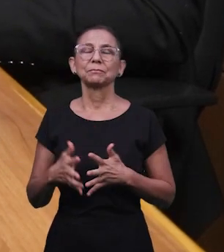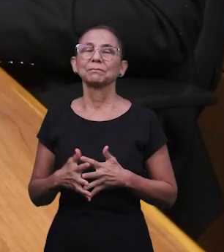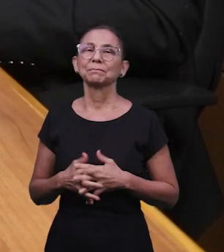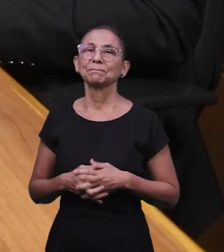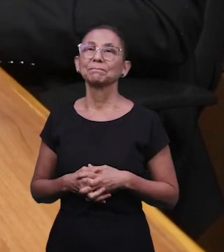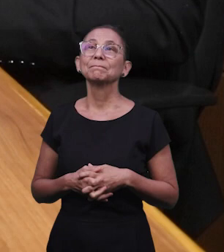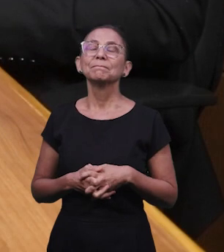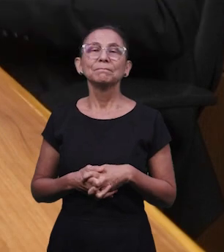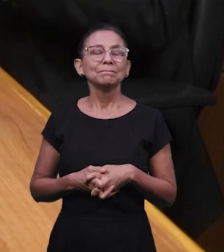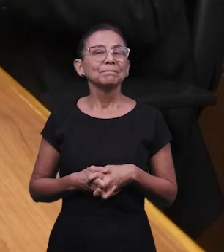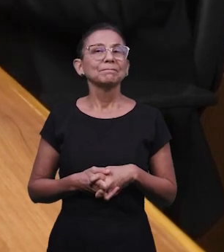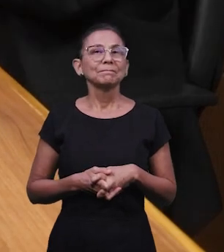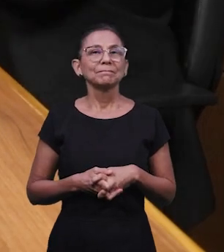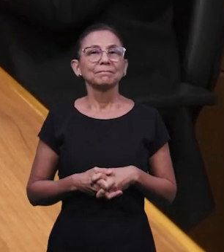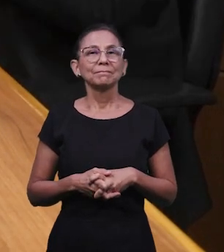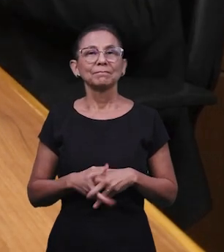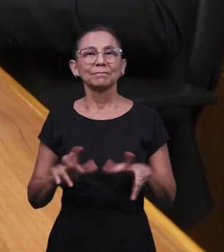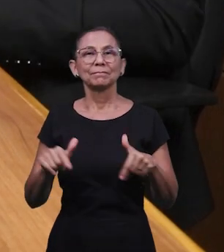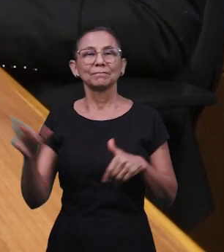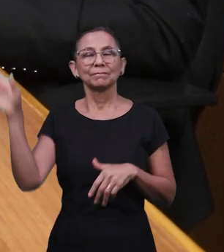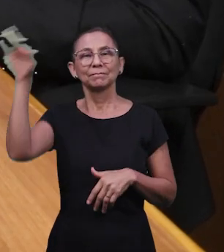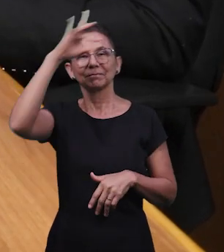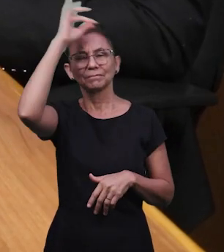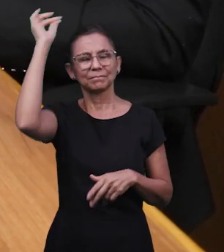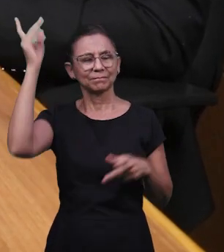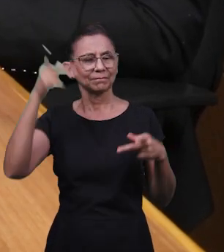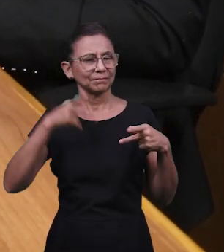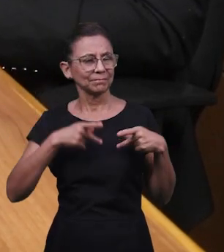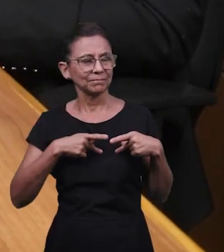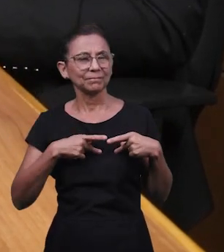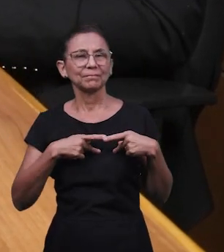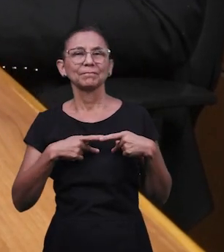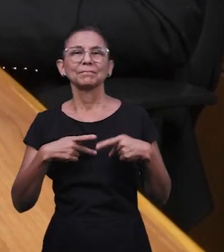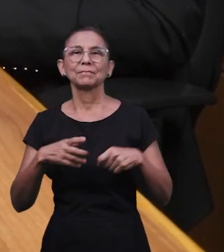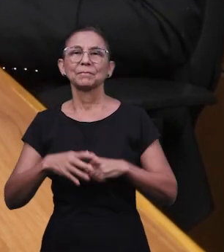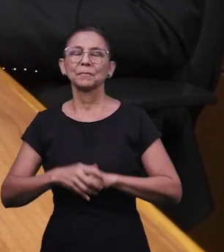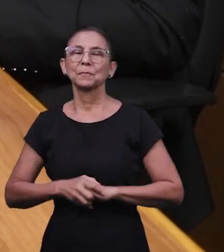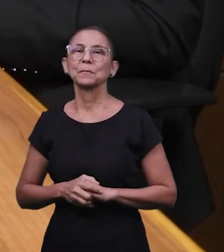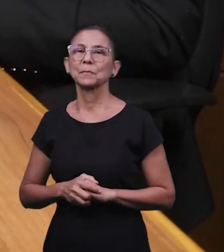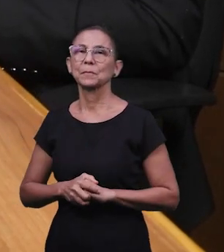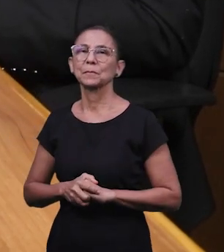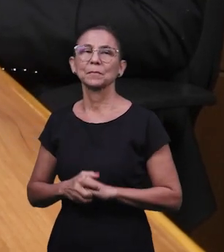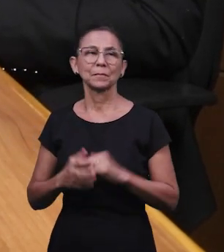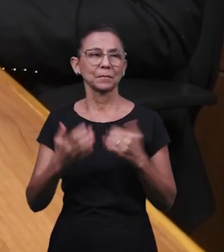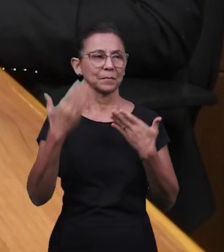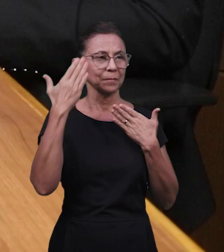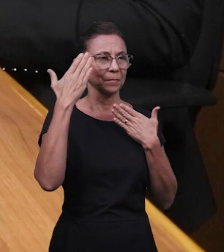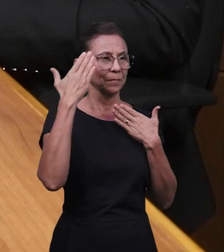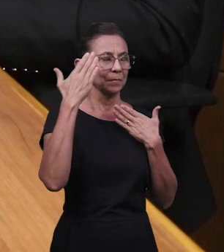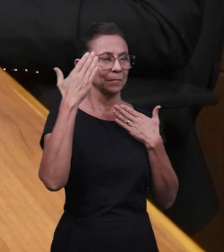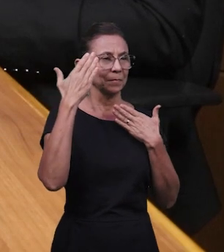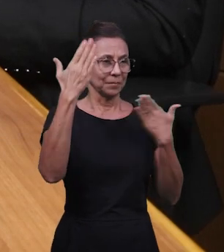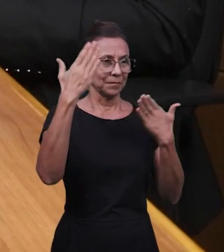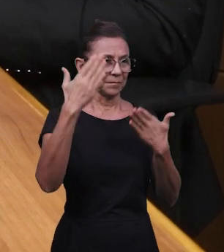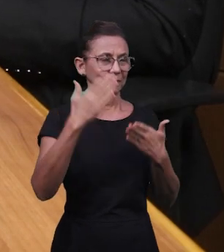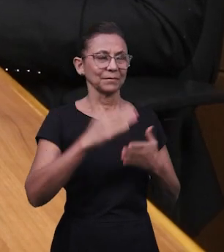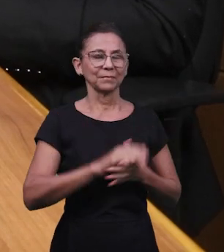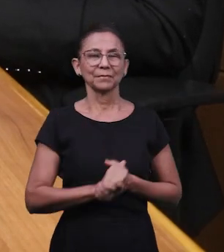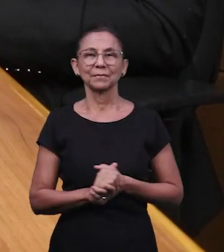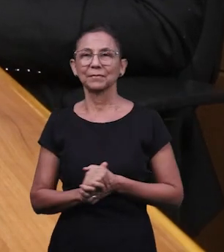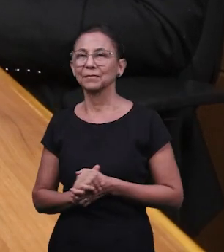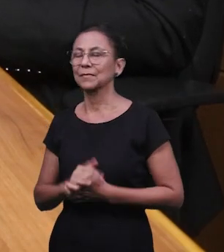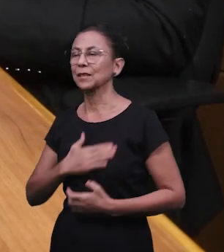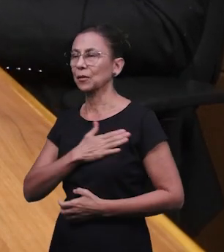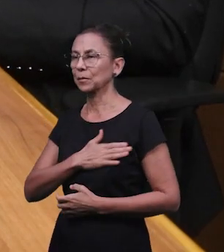verdade. E nos completa pela operação do Espírito Santo de Deus. Bom, obrigado pela sua participação. Foi uma grande alegria, um grande prazer. Amém.